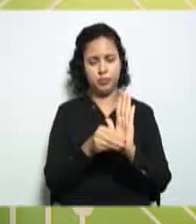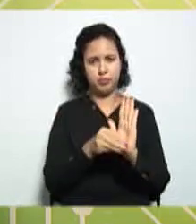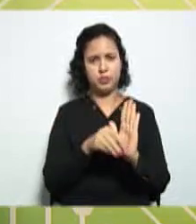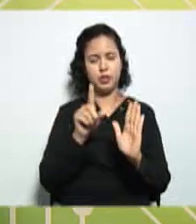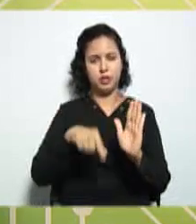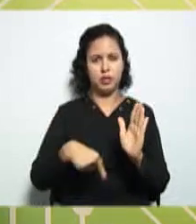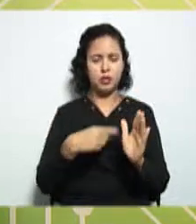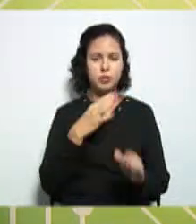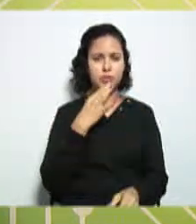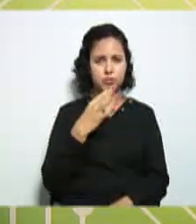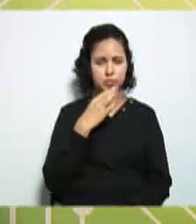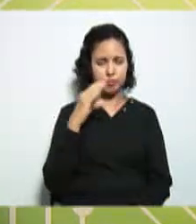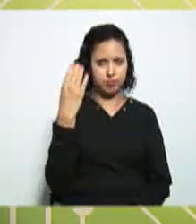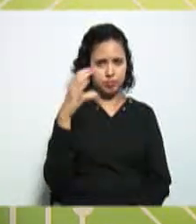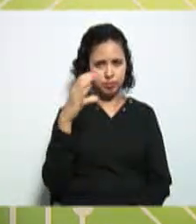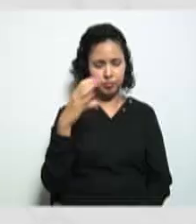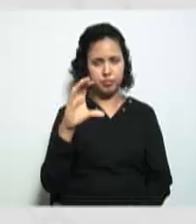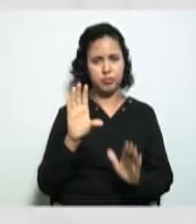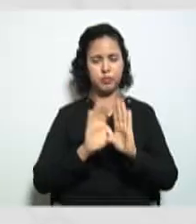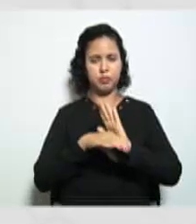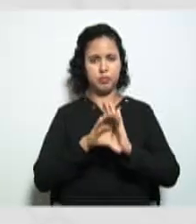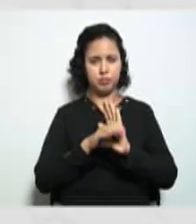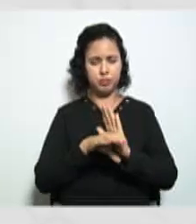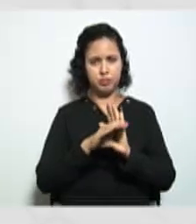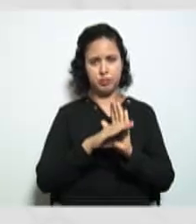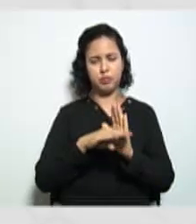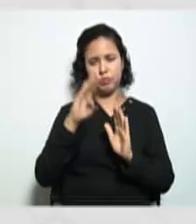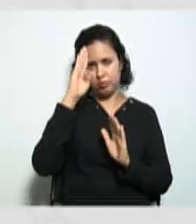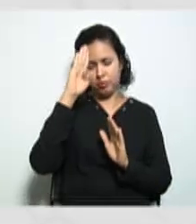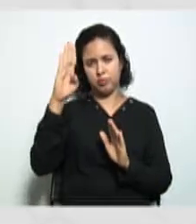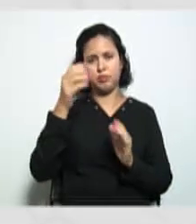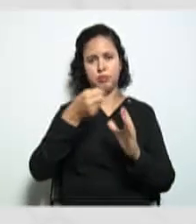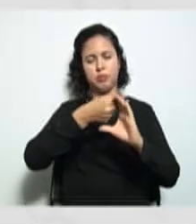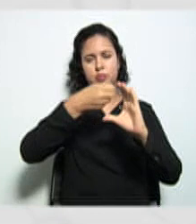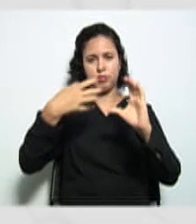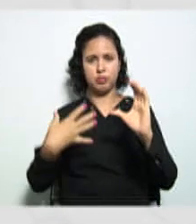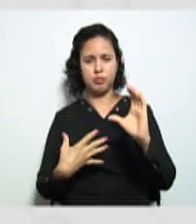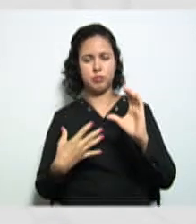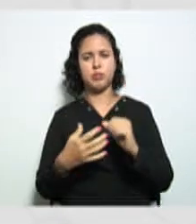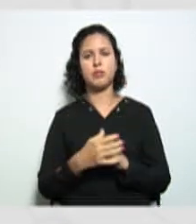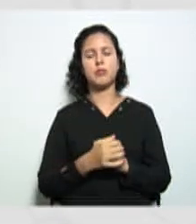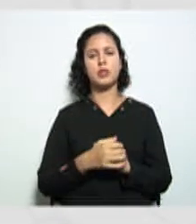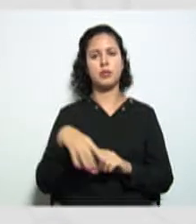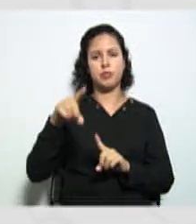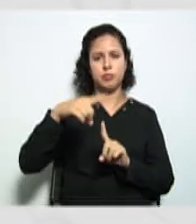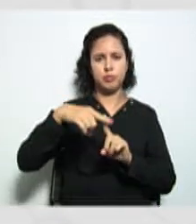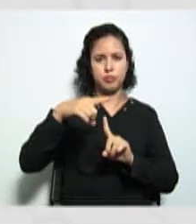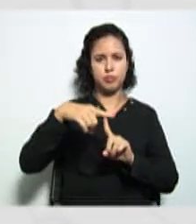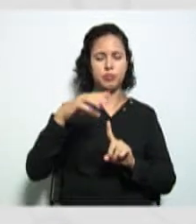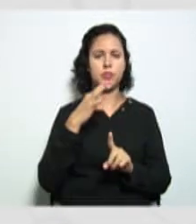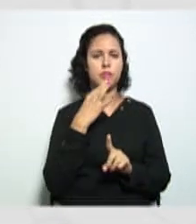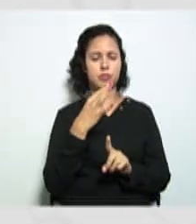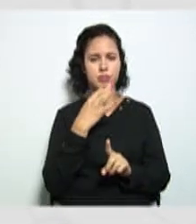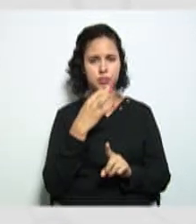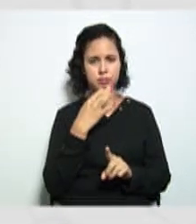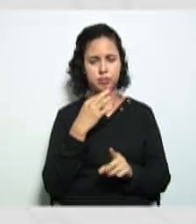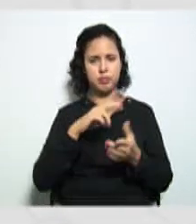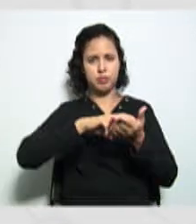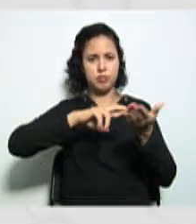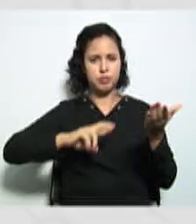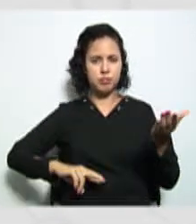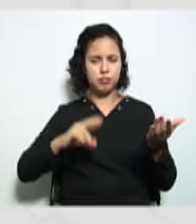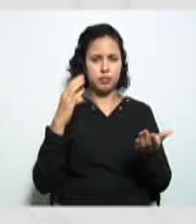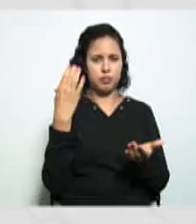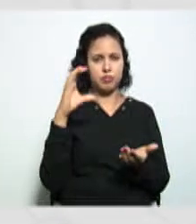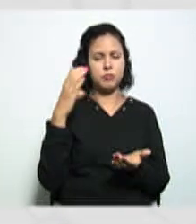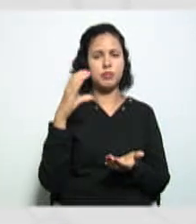conhecimento científico, conceitos, princípios e características, tipos de conhecimento, redação